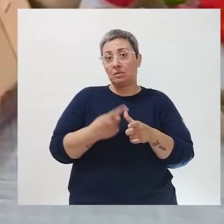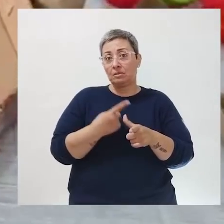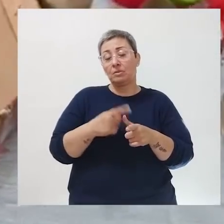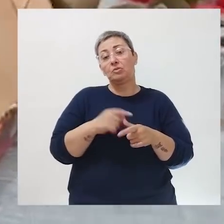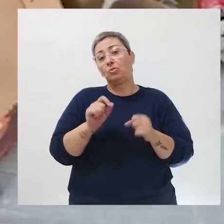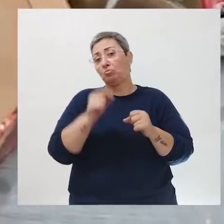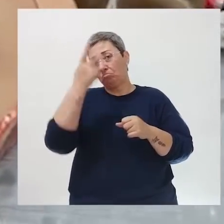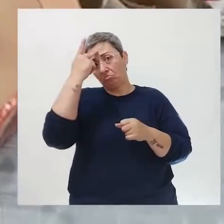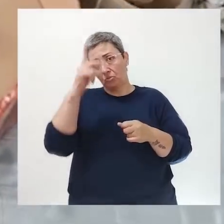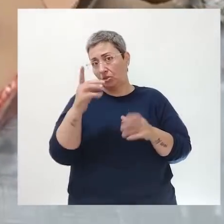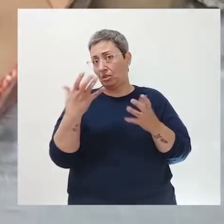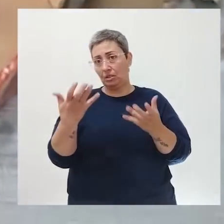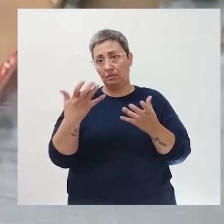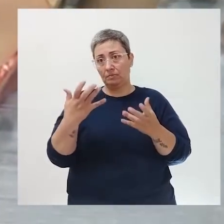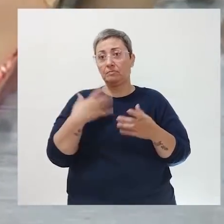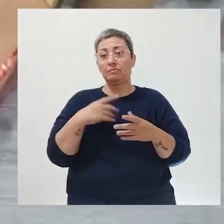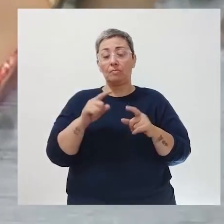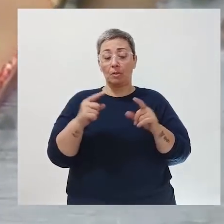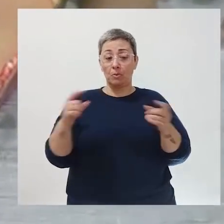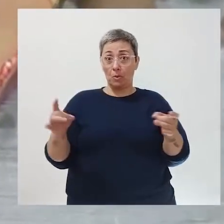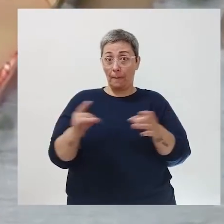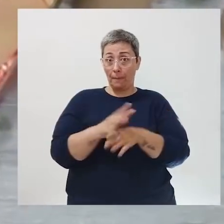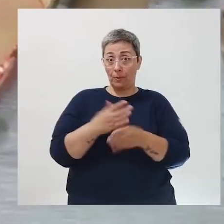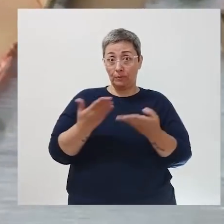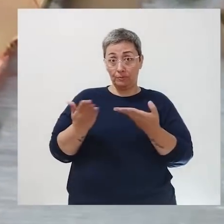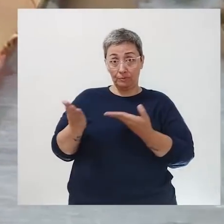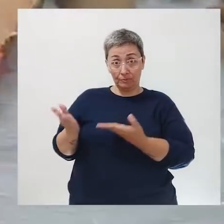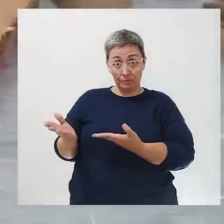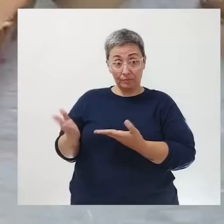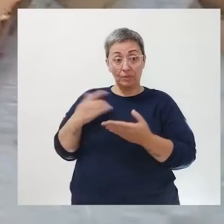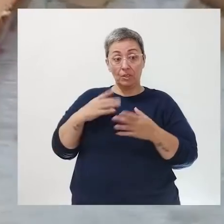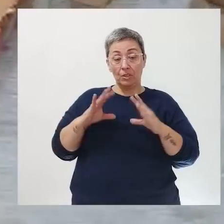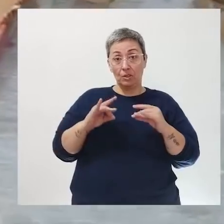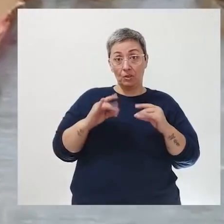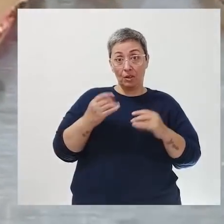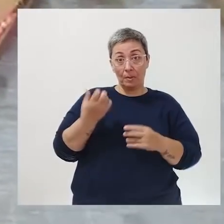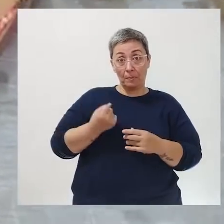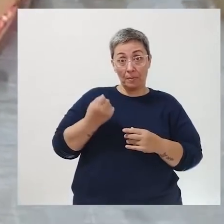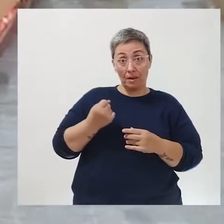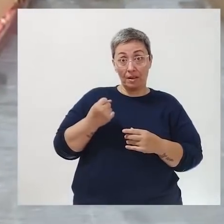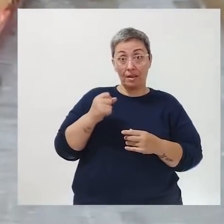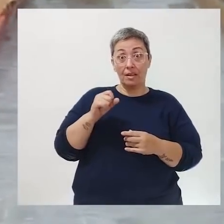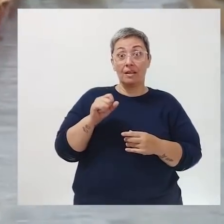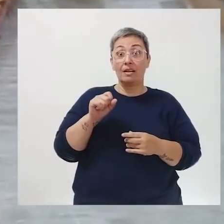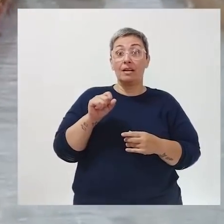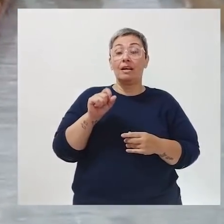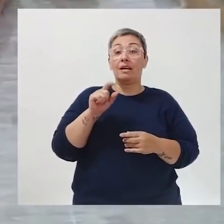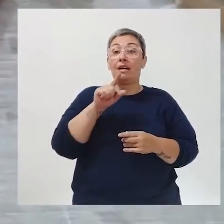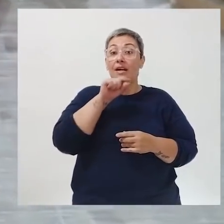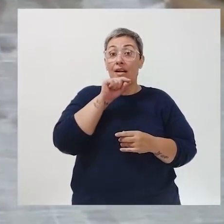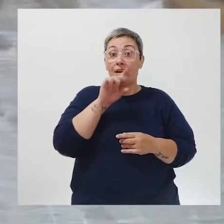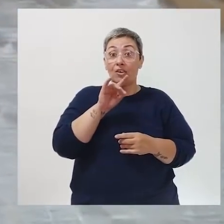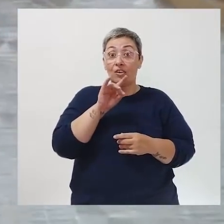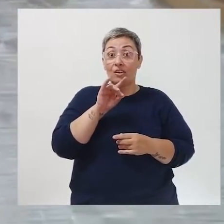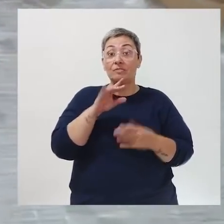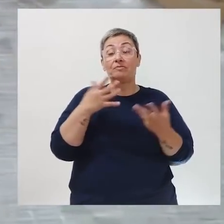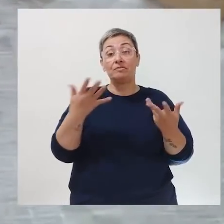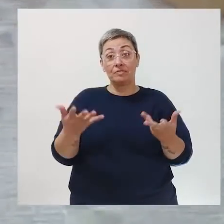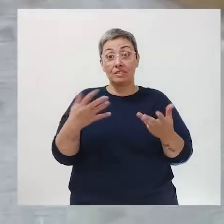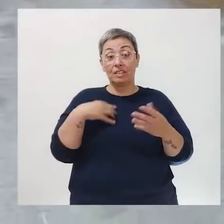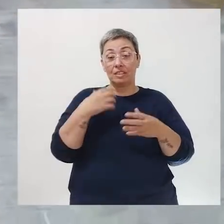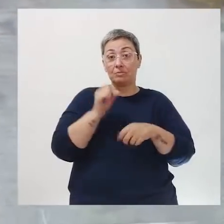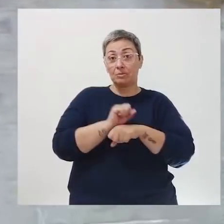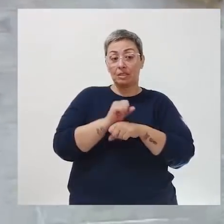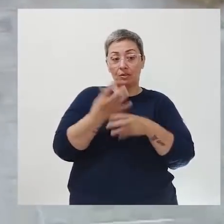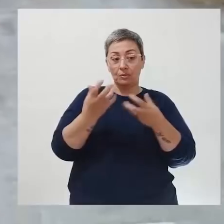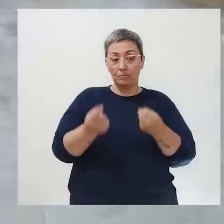vocês quiserem, tá bom? Então, olha, o meu já está pronto, eu colei com cola branca as tampinhas, esperei secar.